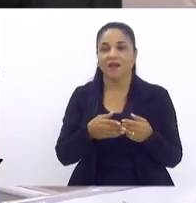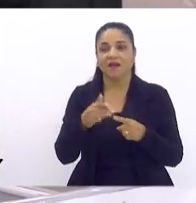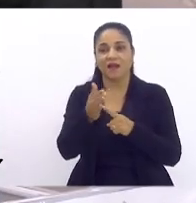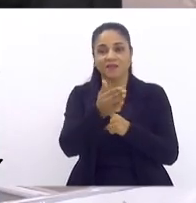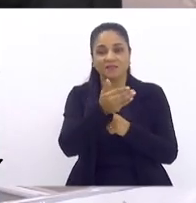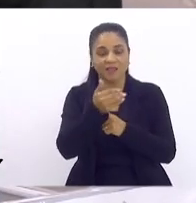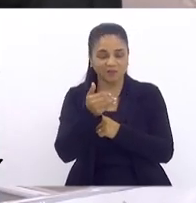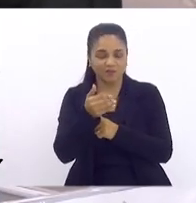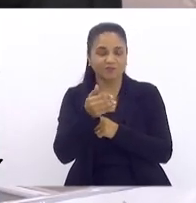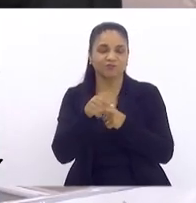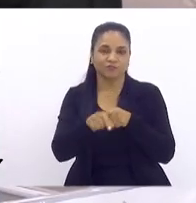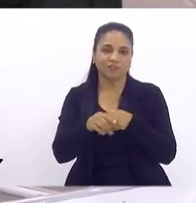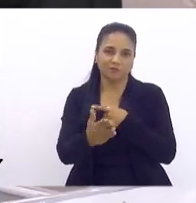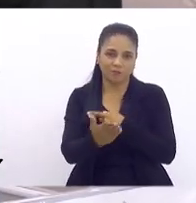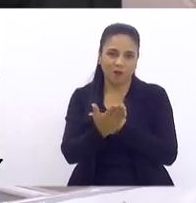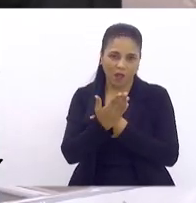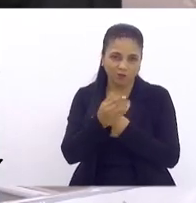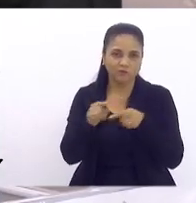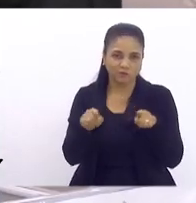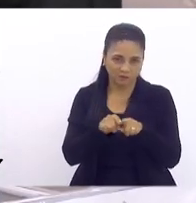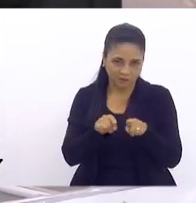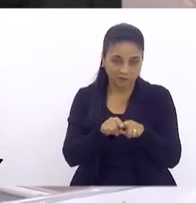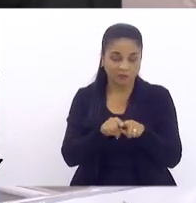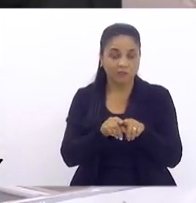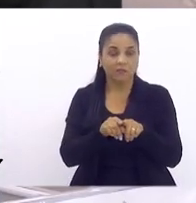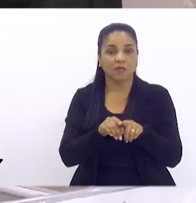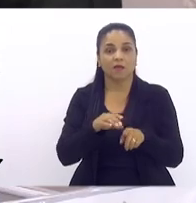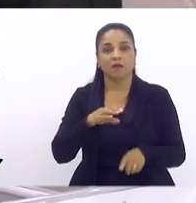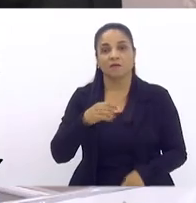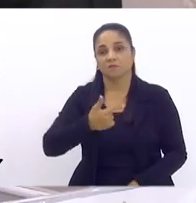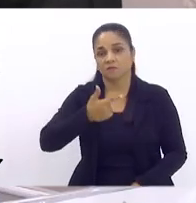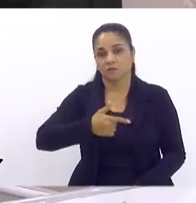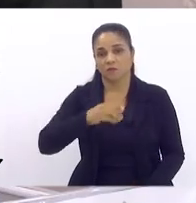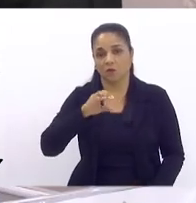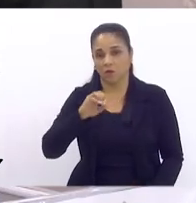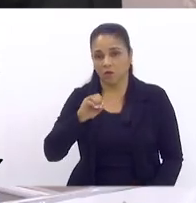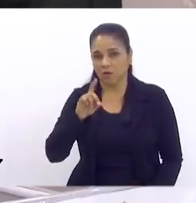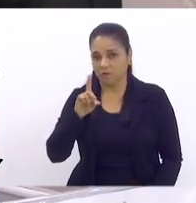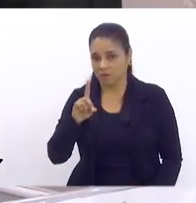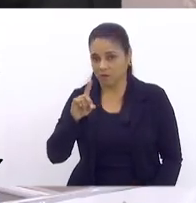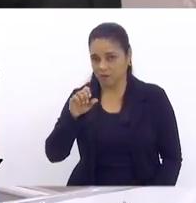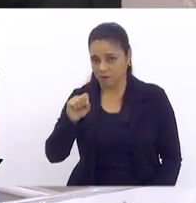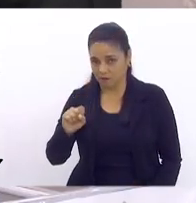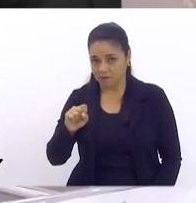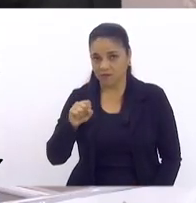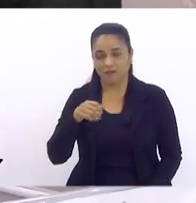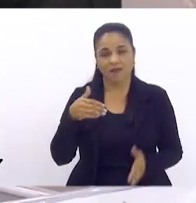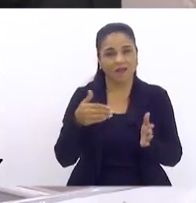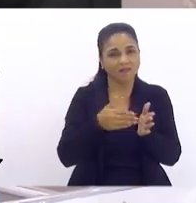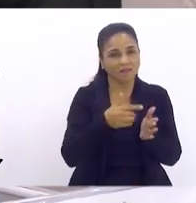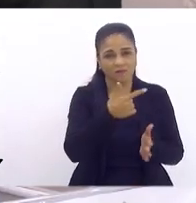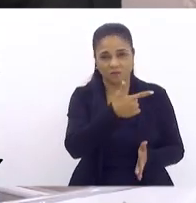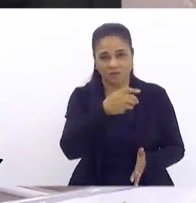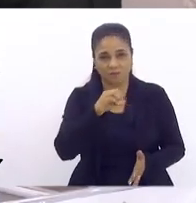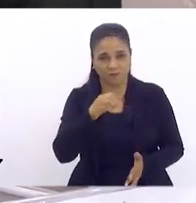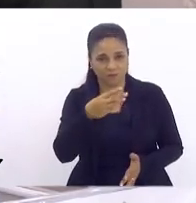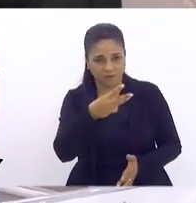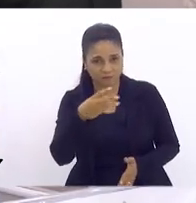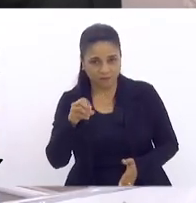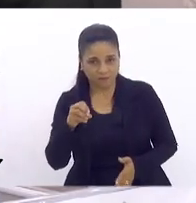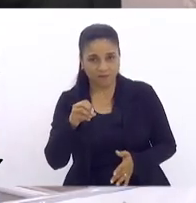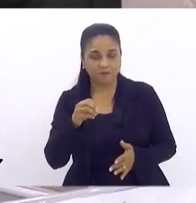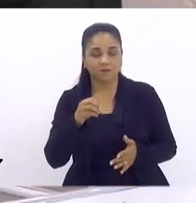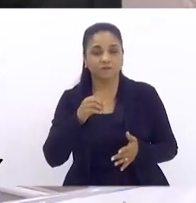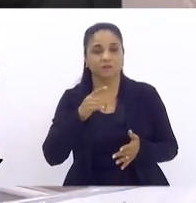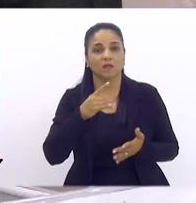aqui para nos ajudar a segunda ods é até 2030 pretende ser a partir da tecnologia acabar com a